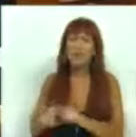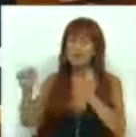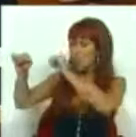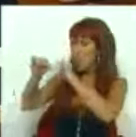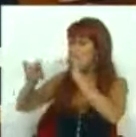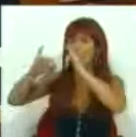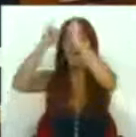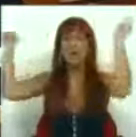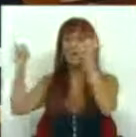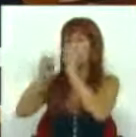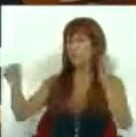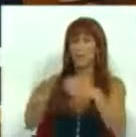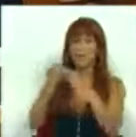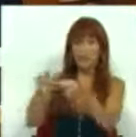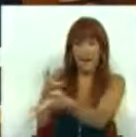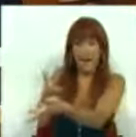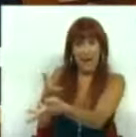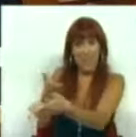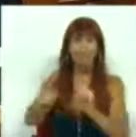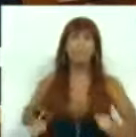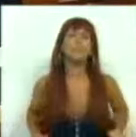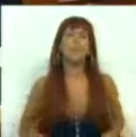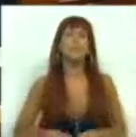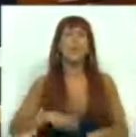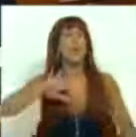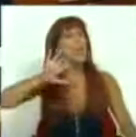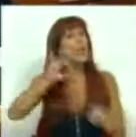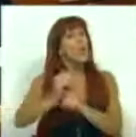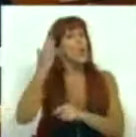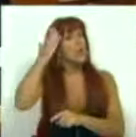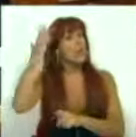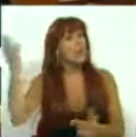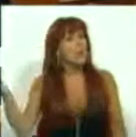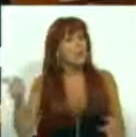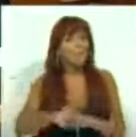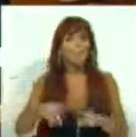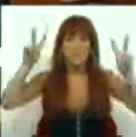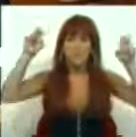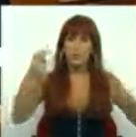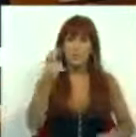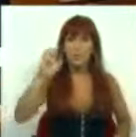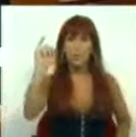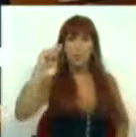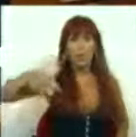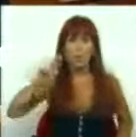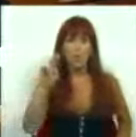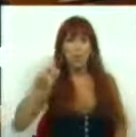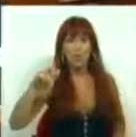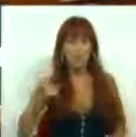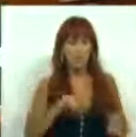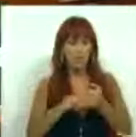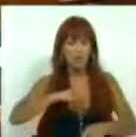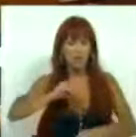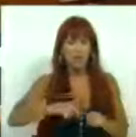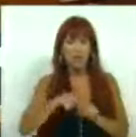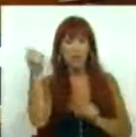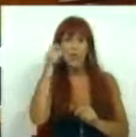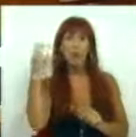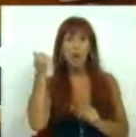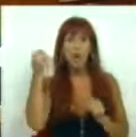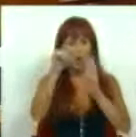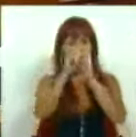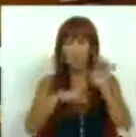consenso internacional quanto à matéria em causa. Numa outra perspectiva, e citando Rui Nunes, cuja Associação Portuguesa de Bioética,